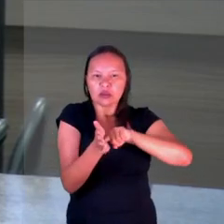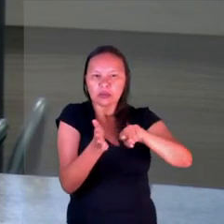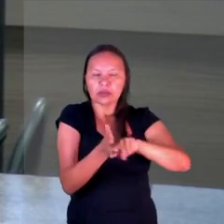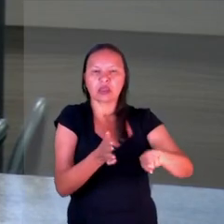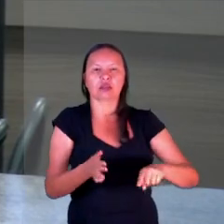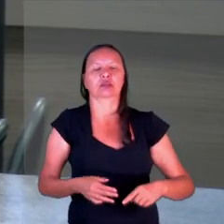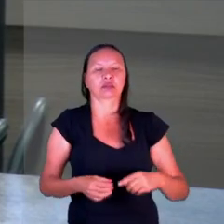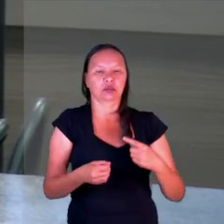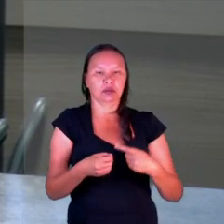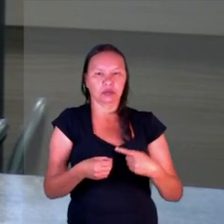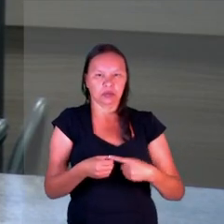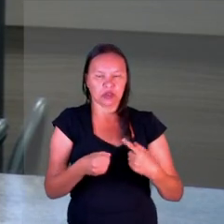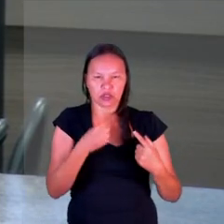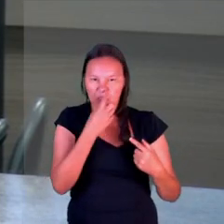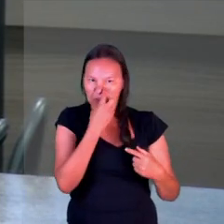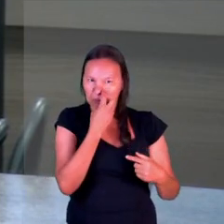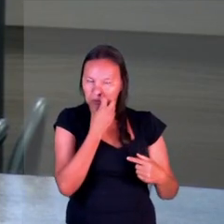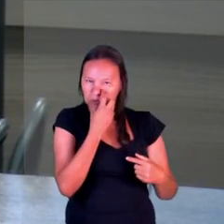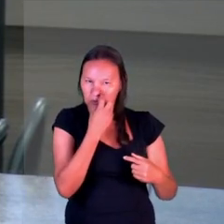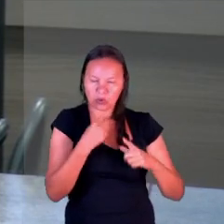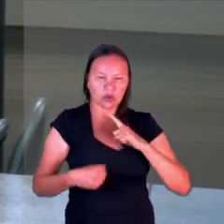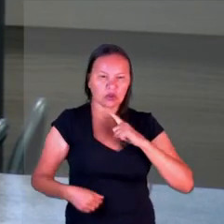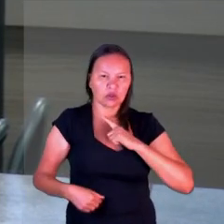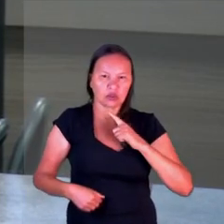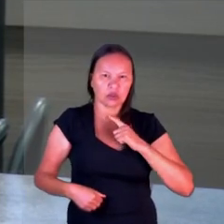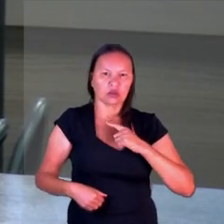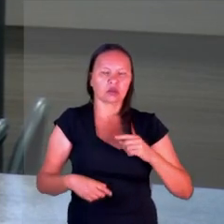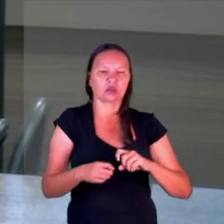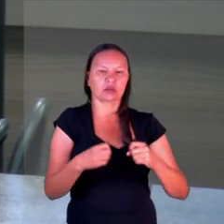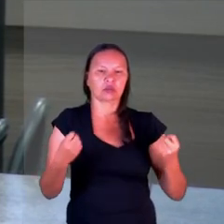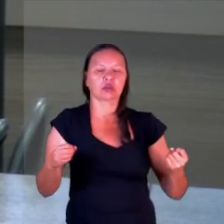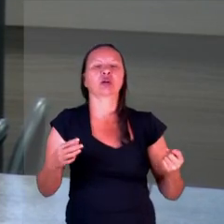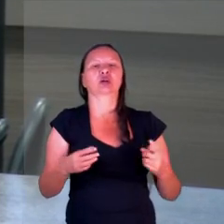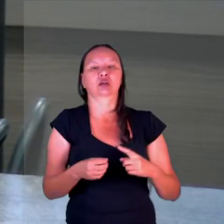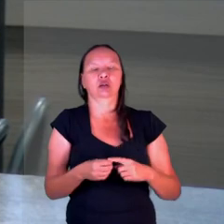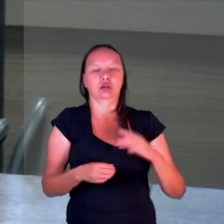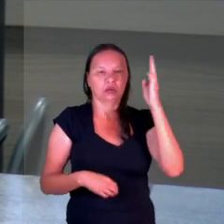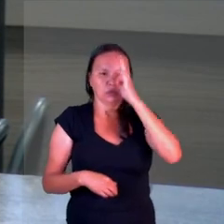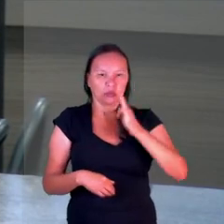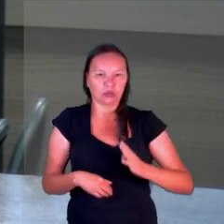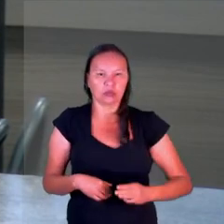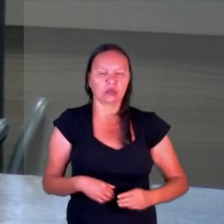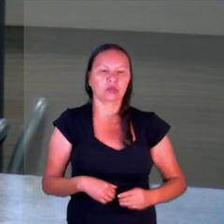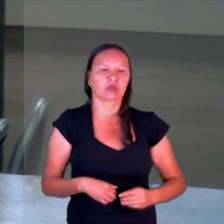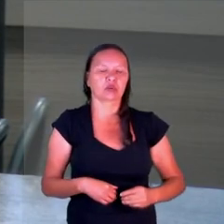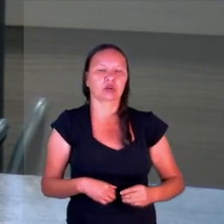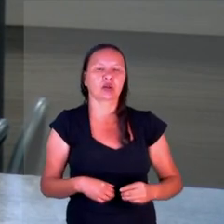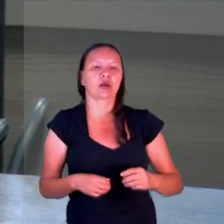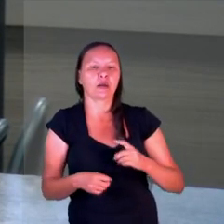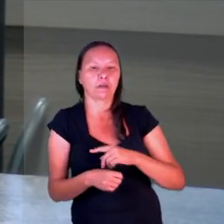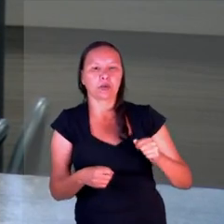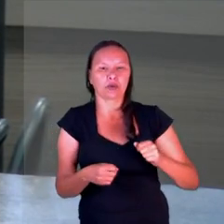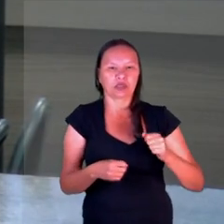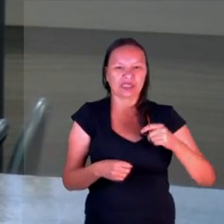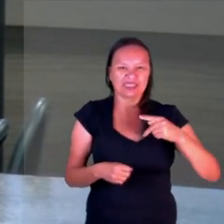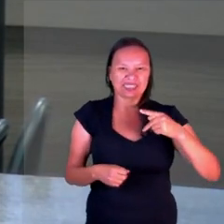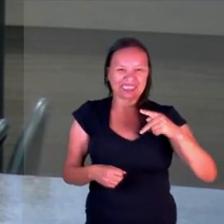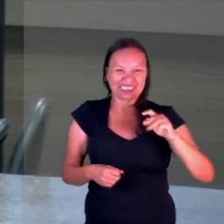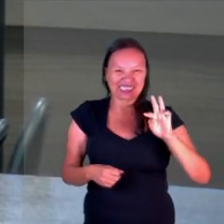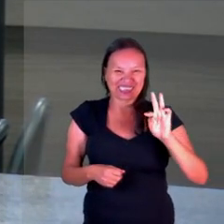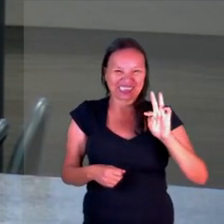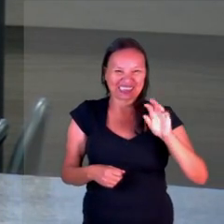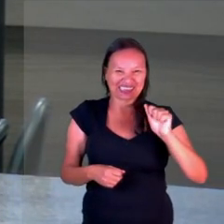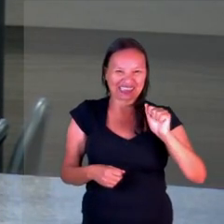o meu estado ele tem um dos maiores portos né do Brasil que é o porto do Itaqui né Eh